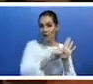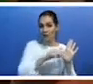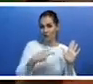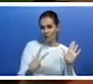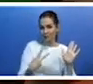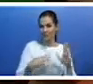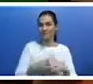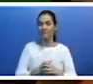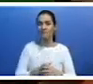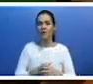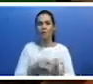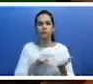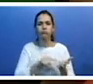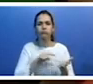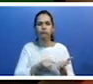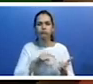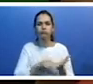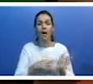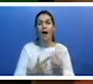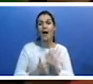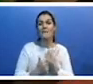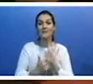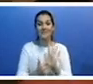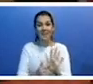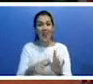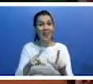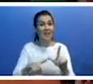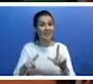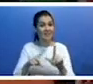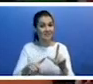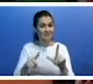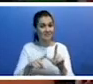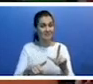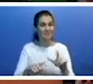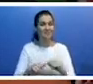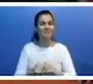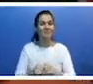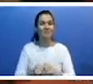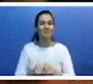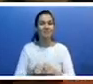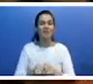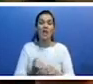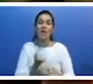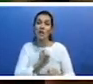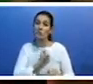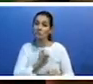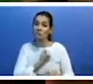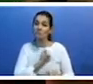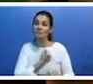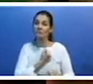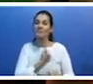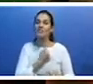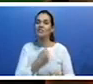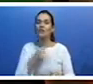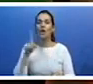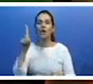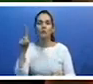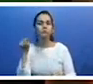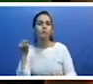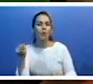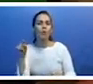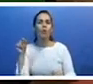é um sistema de representação de letras, algarismos e sinais de